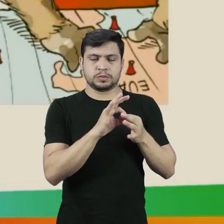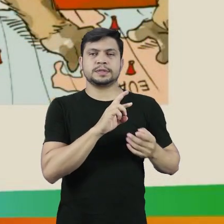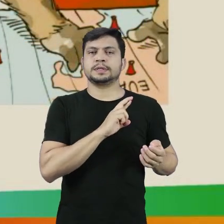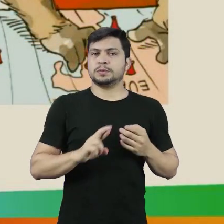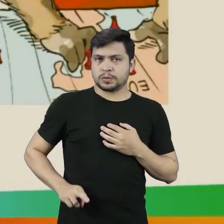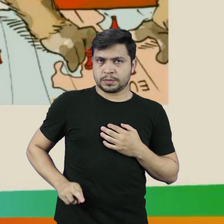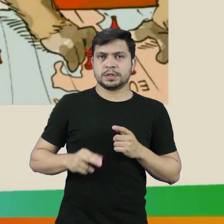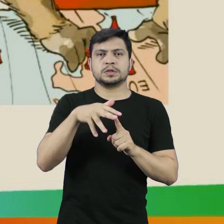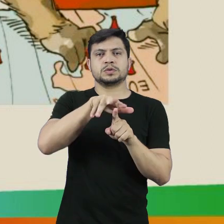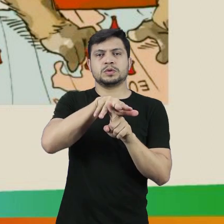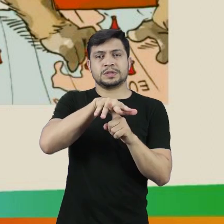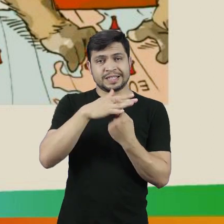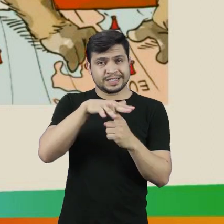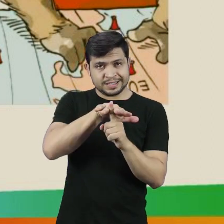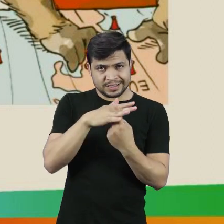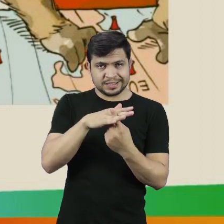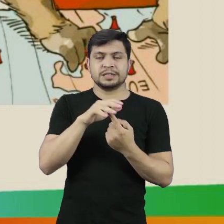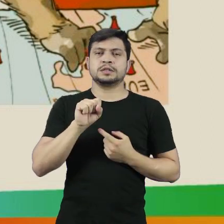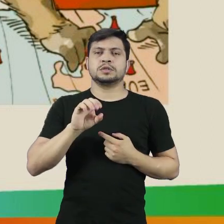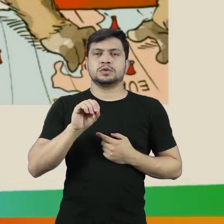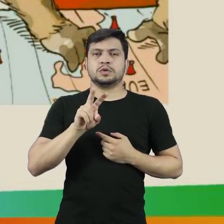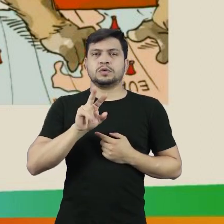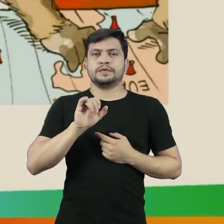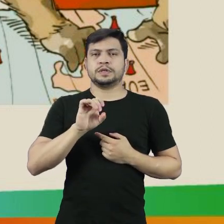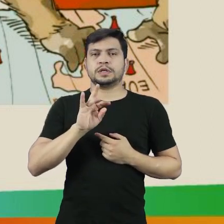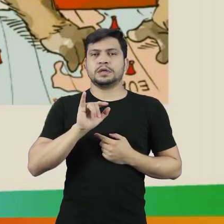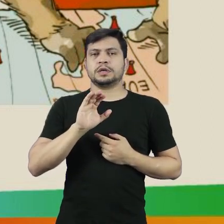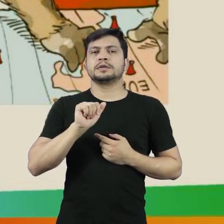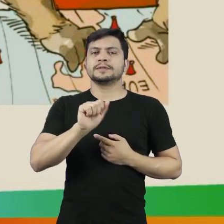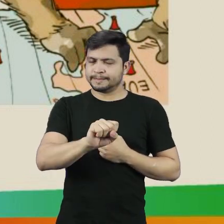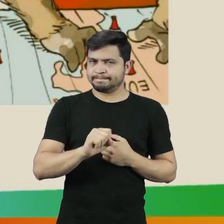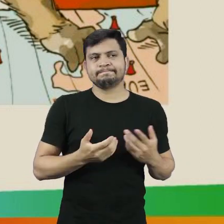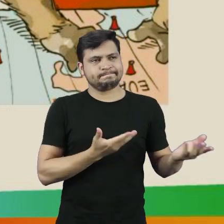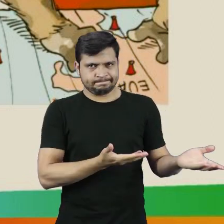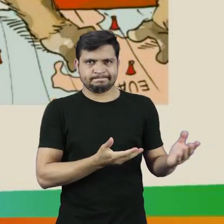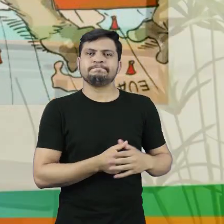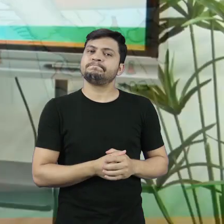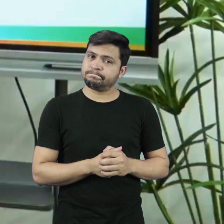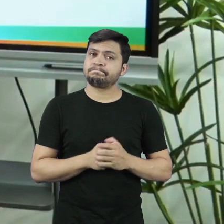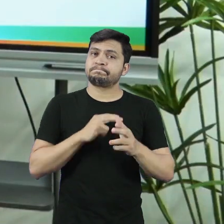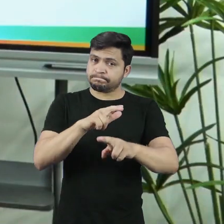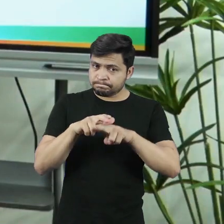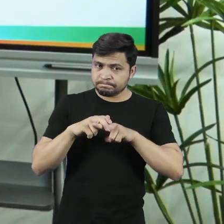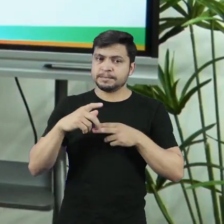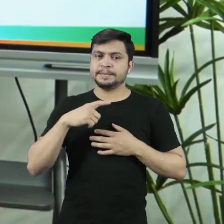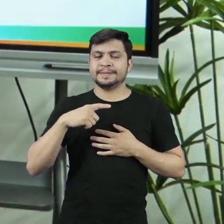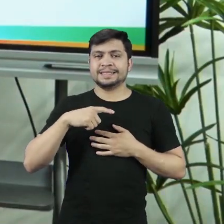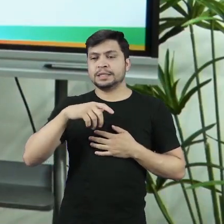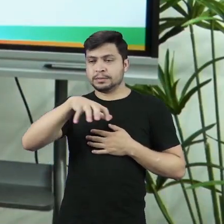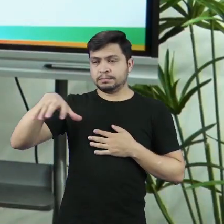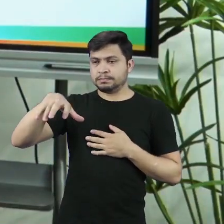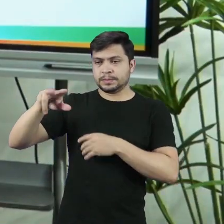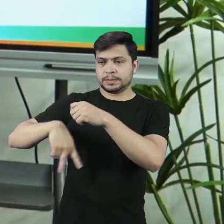Soviéticas, a URSS. Ora, ao fim da Segunda Guerra Mundial, então, nós temos, de um lado, a potência dos Estados